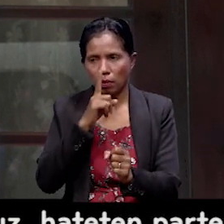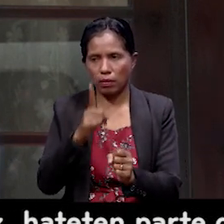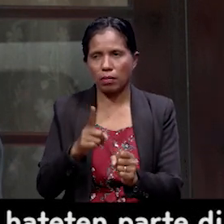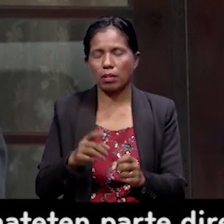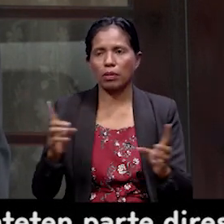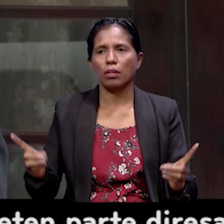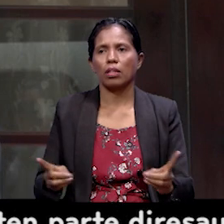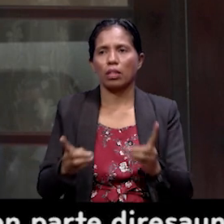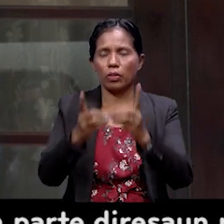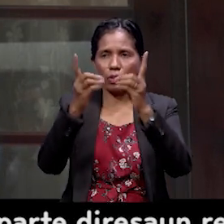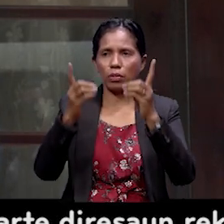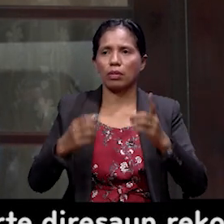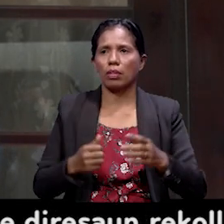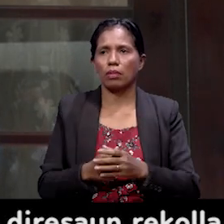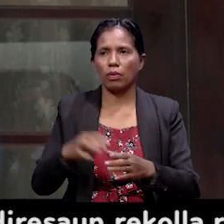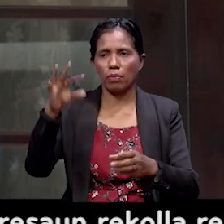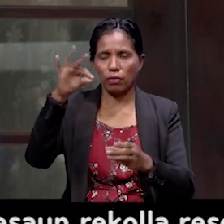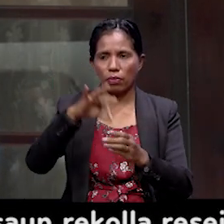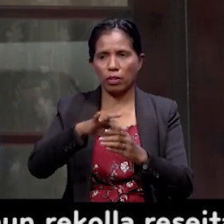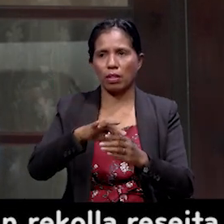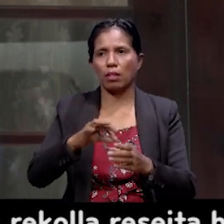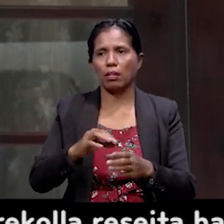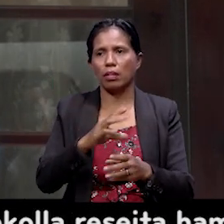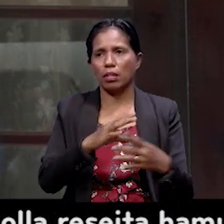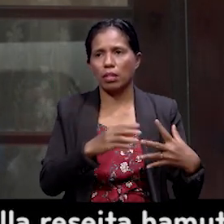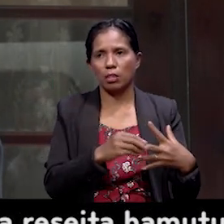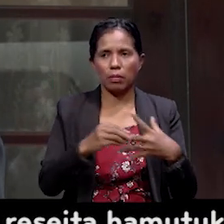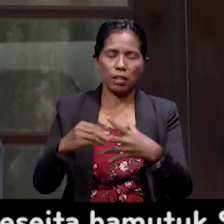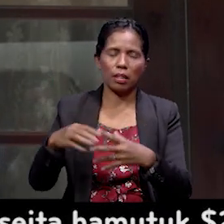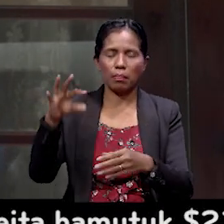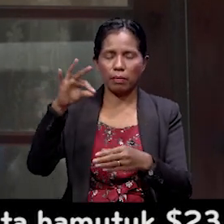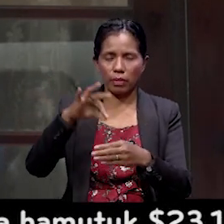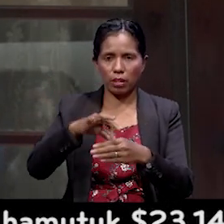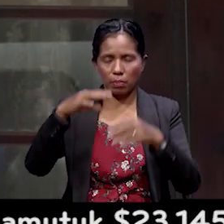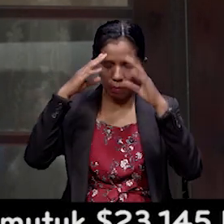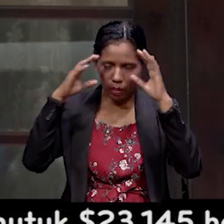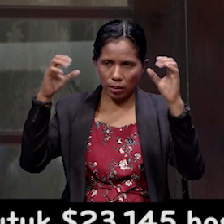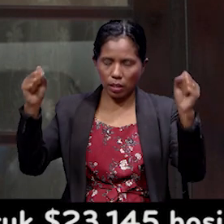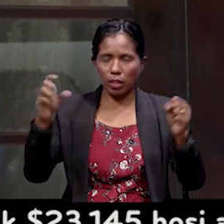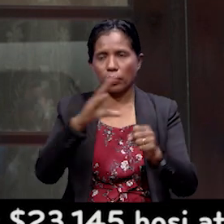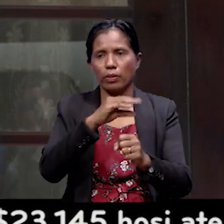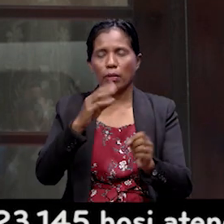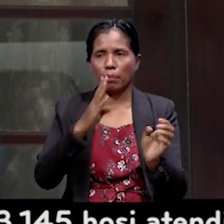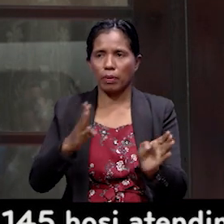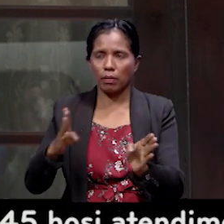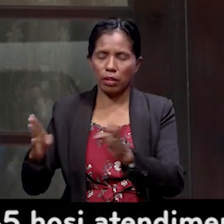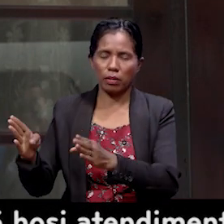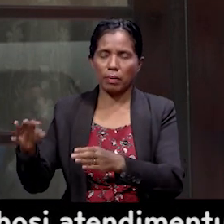atuação qualquer eleição, liliu, eleição presidencial, nomos, preparação para